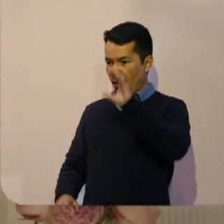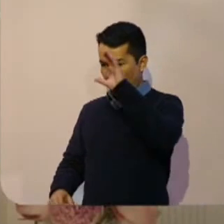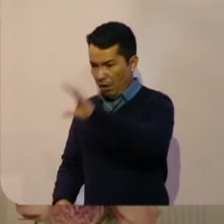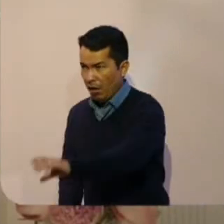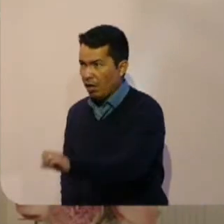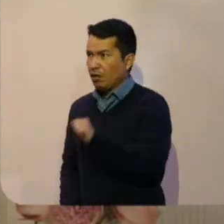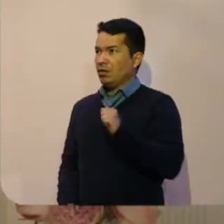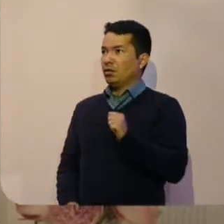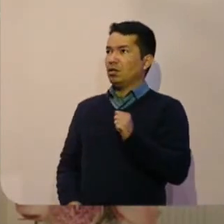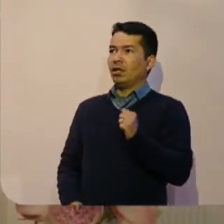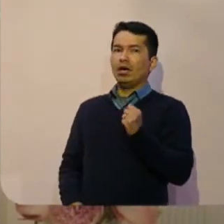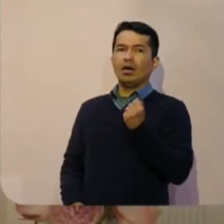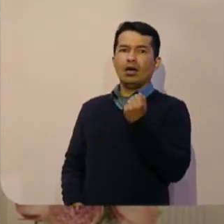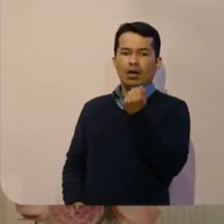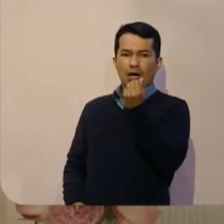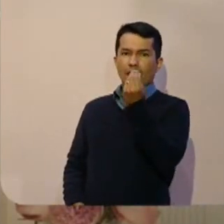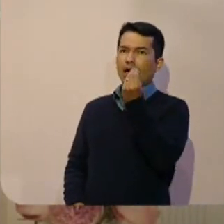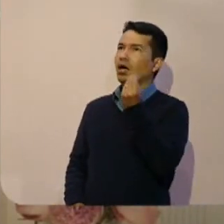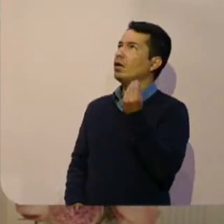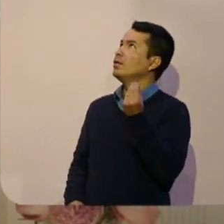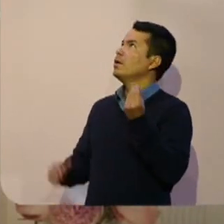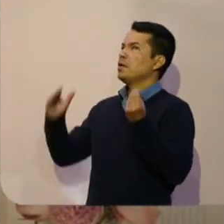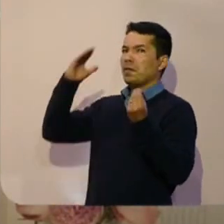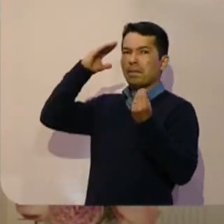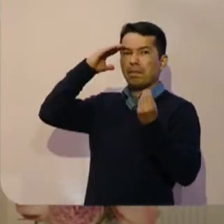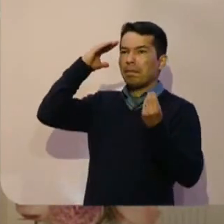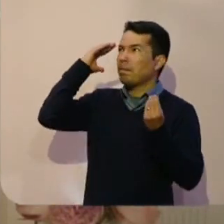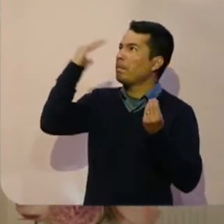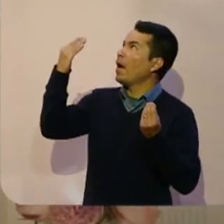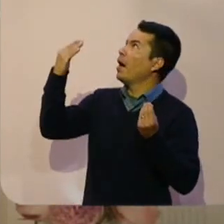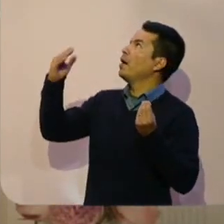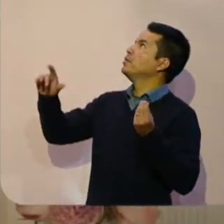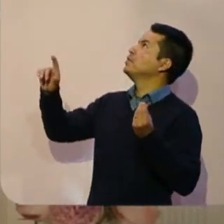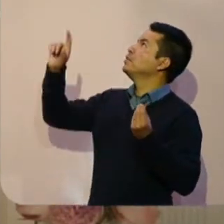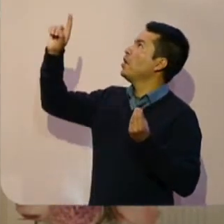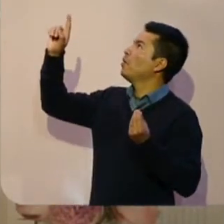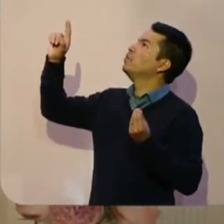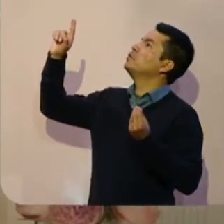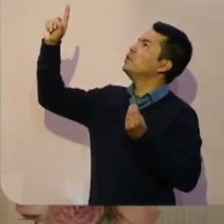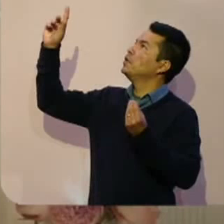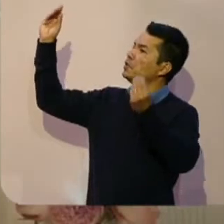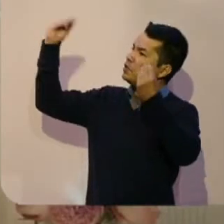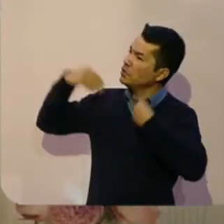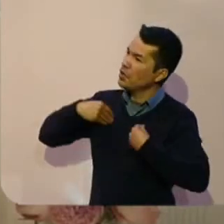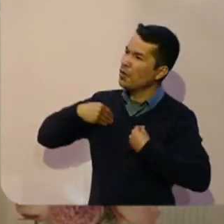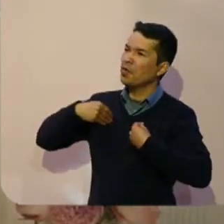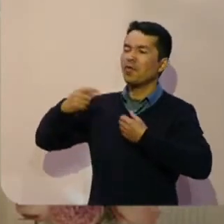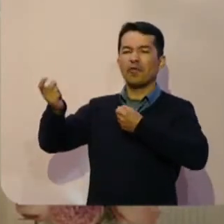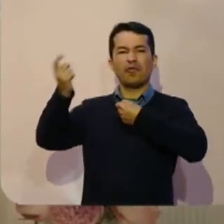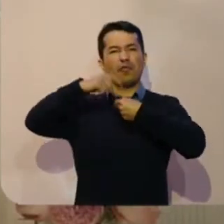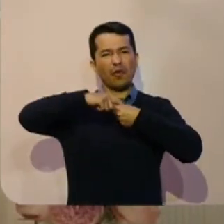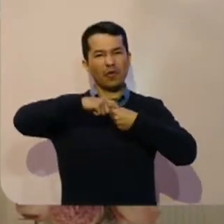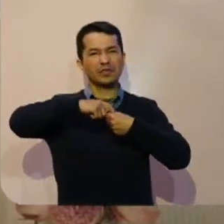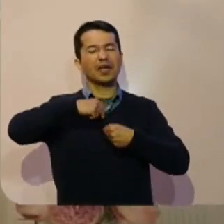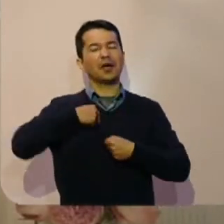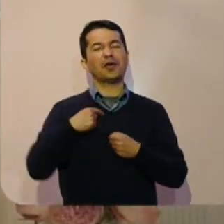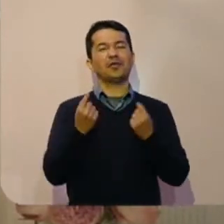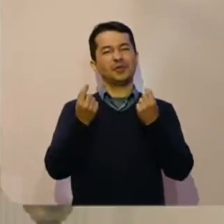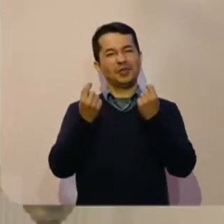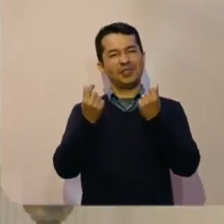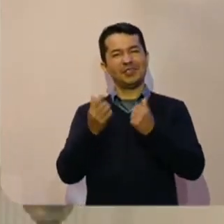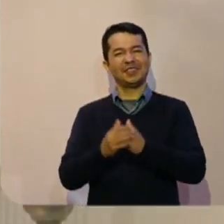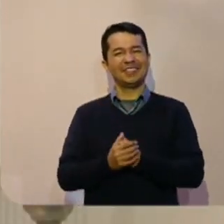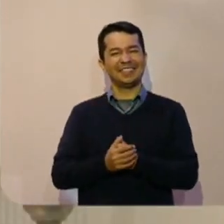obrigado, Senhor, porque o Senhor me devolveu o meu recurso. Eu acho interessante essa história porque tem a ver com isso